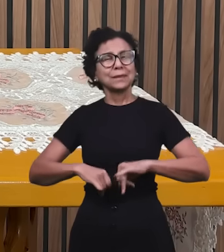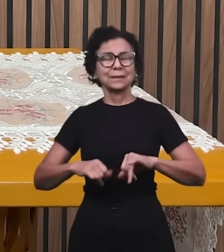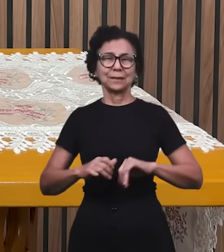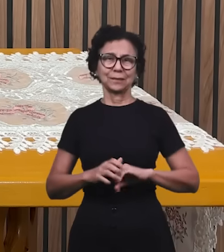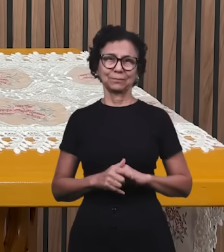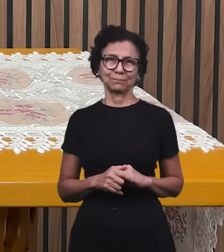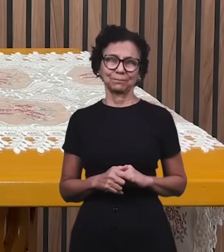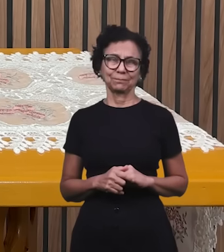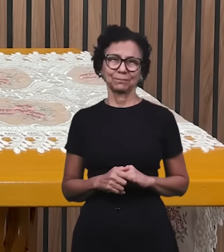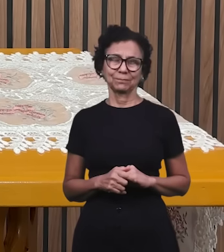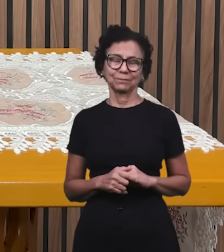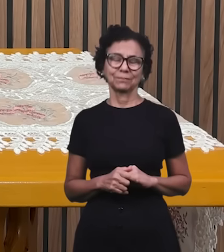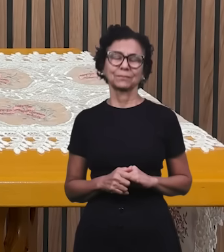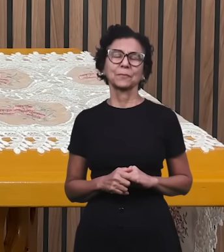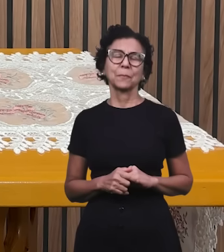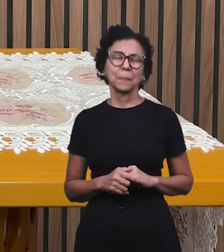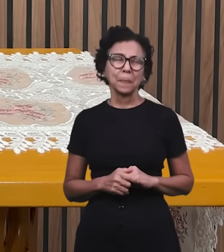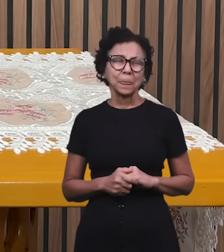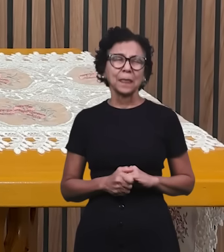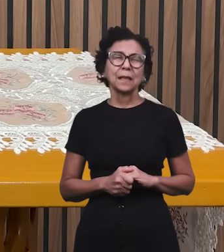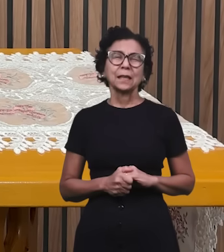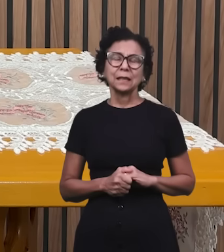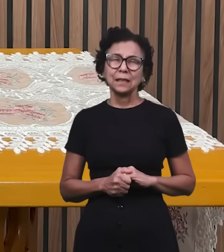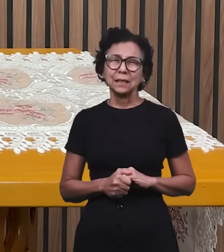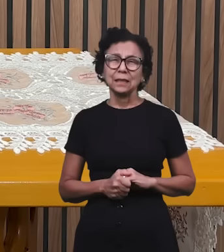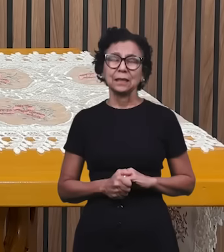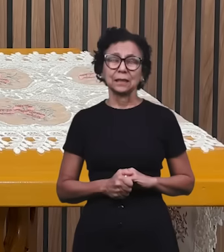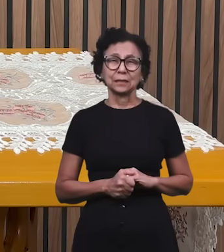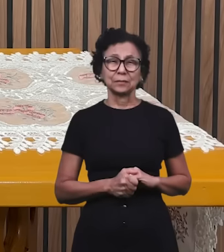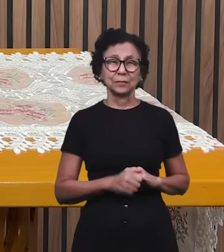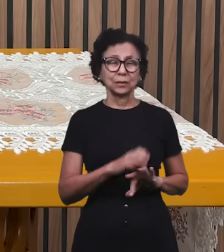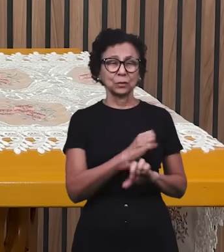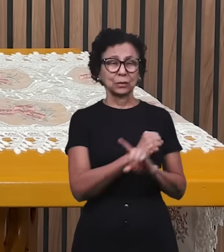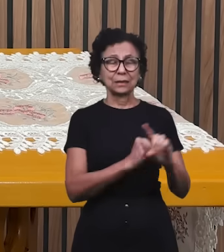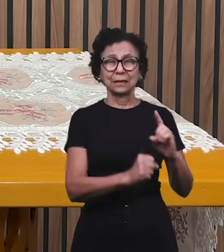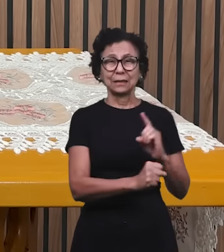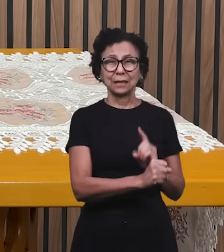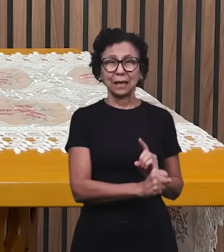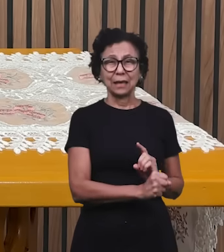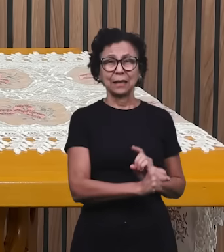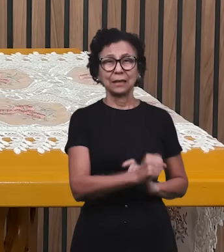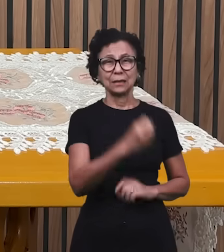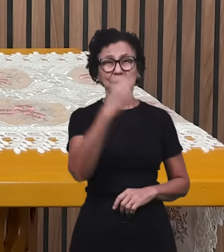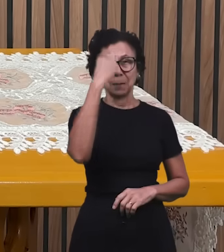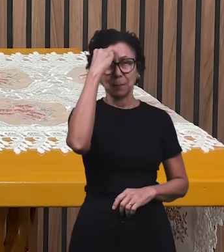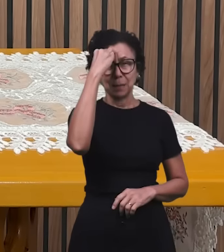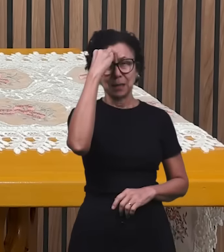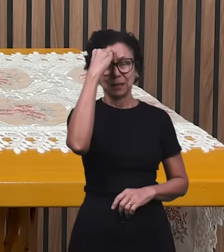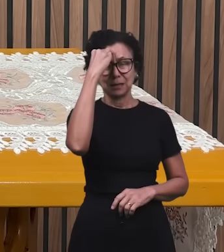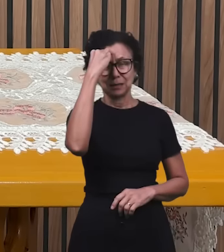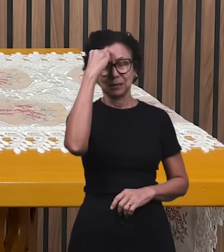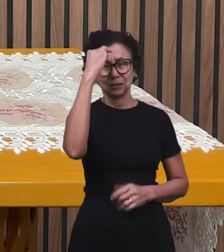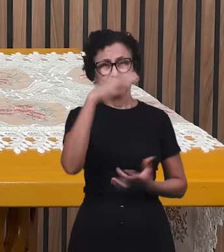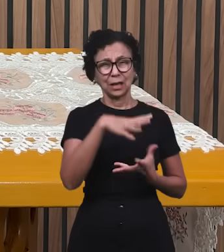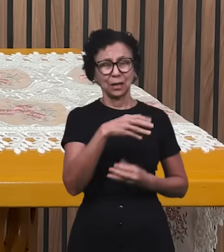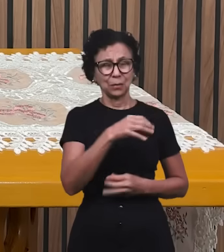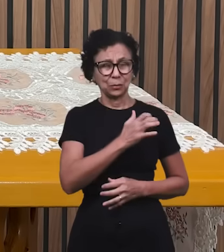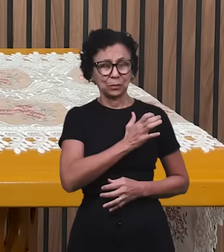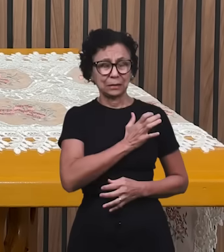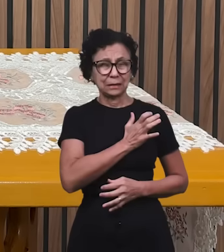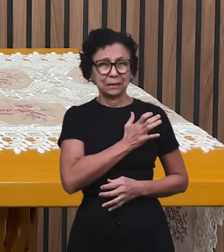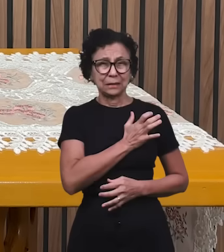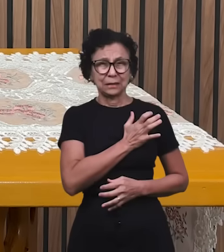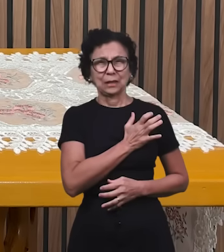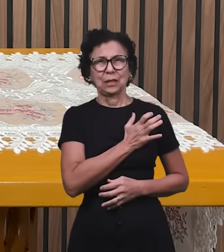sabemos que hoje muitas doenças têm atingido a mente, o coração, a alma das